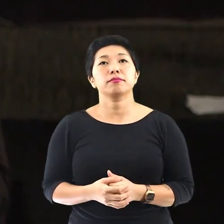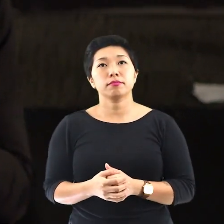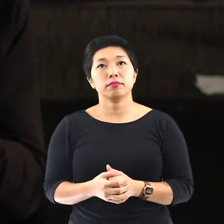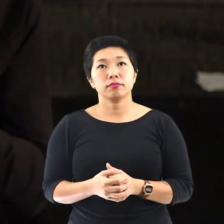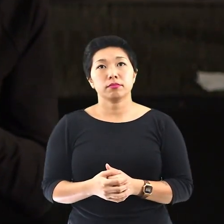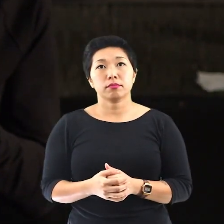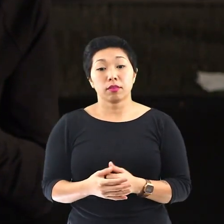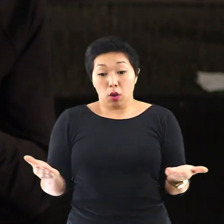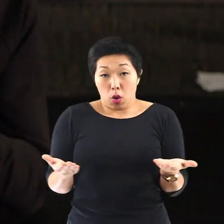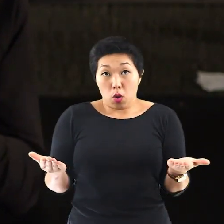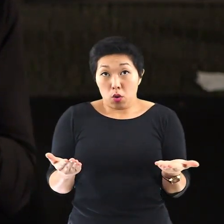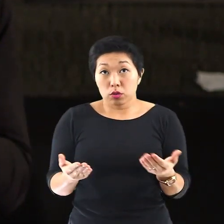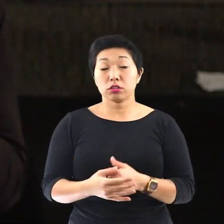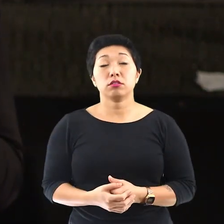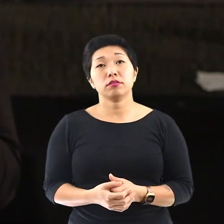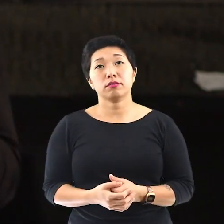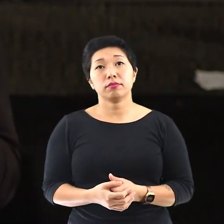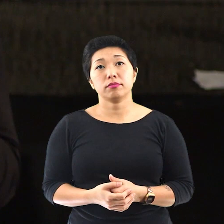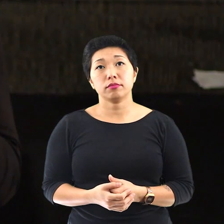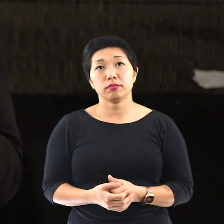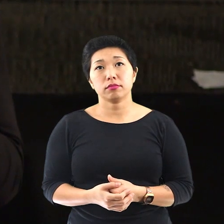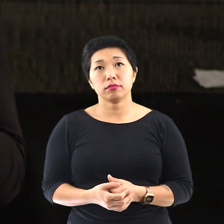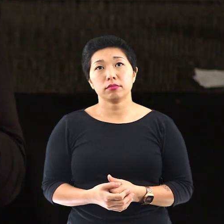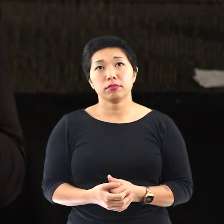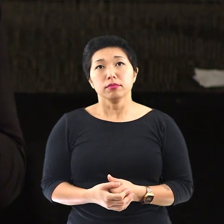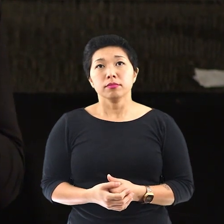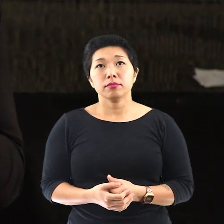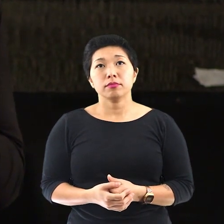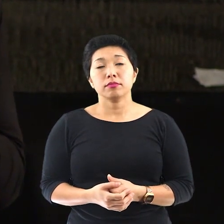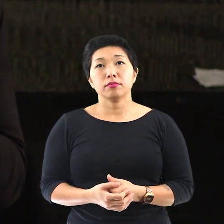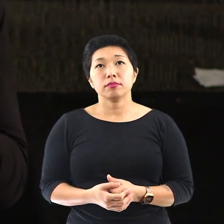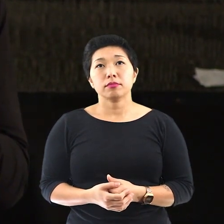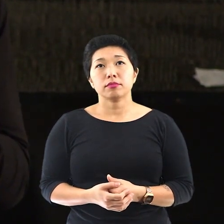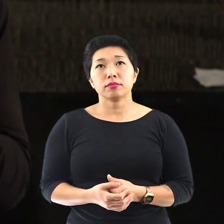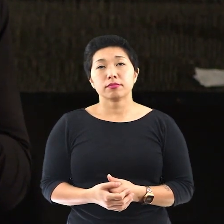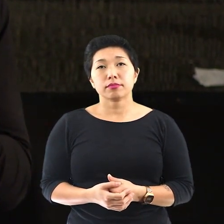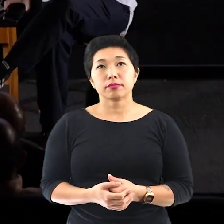publicaram que, atualmente, qual o total